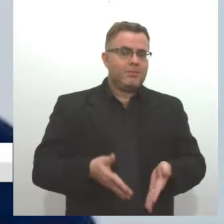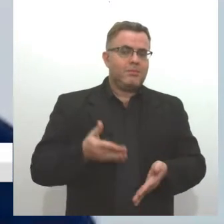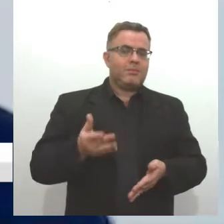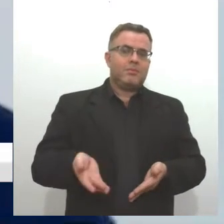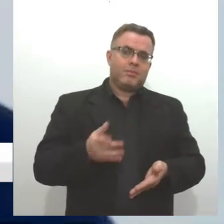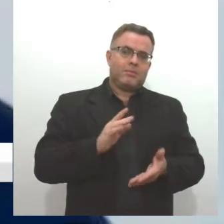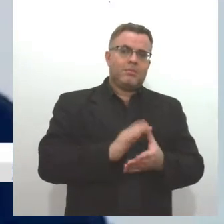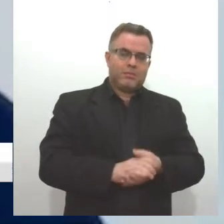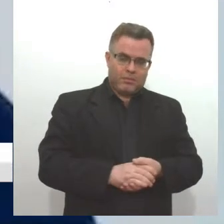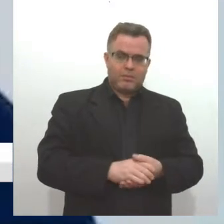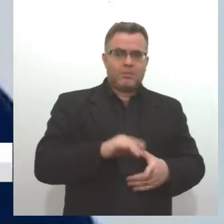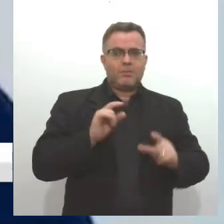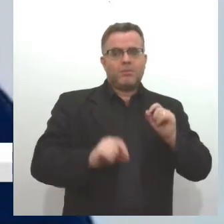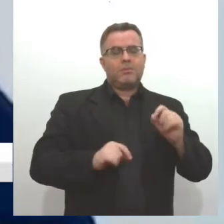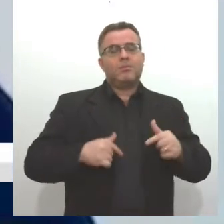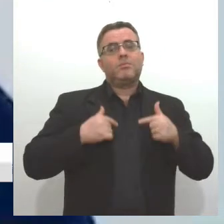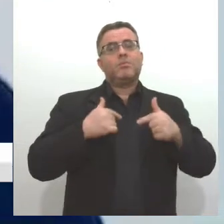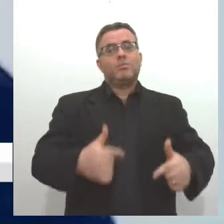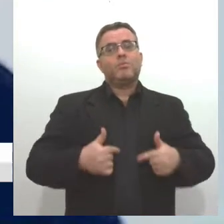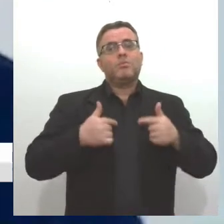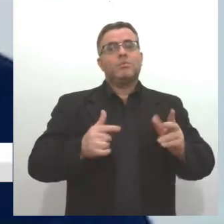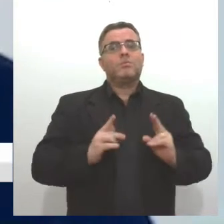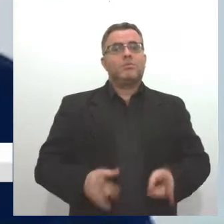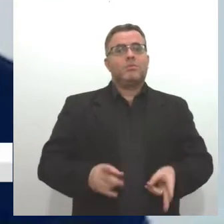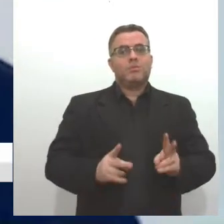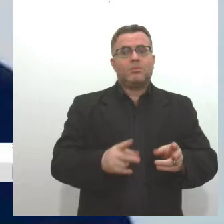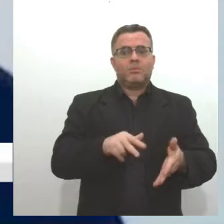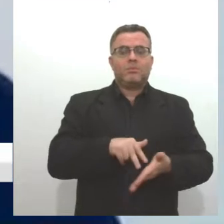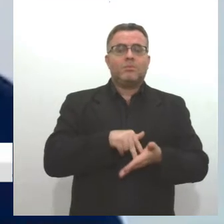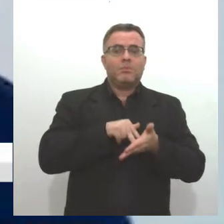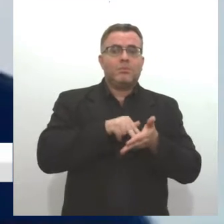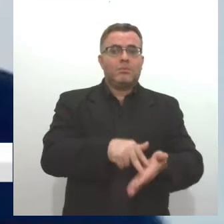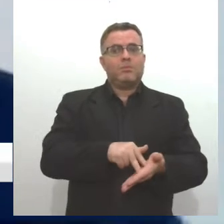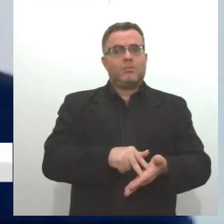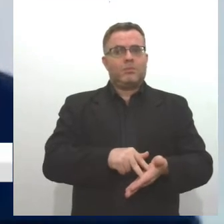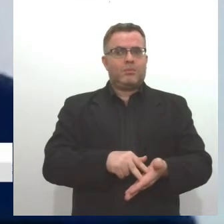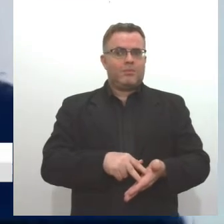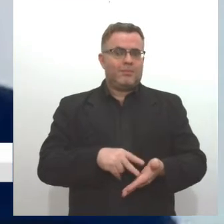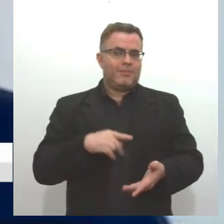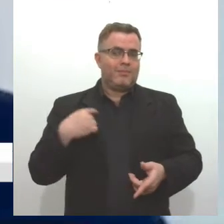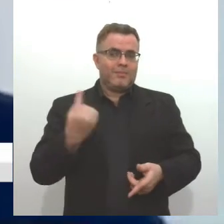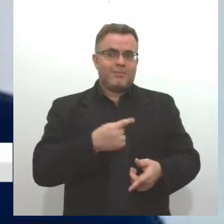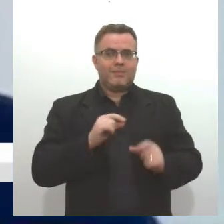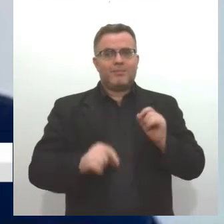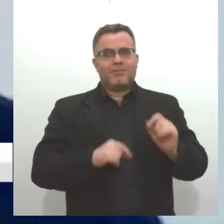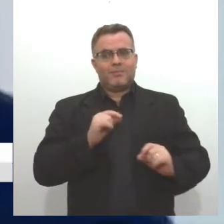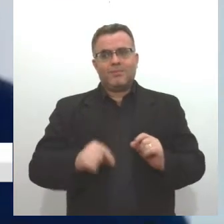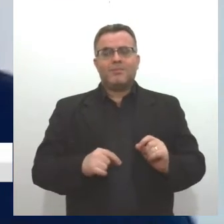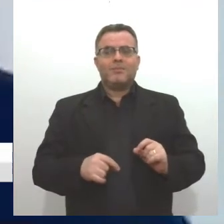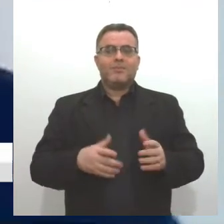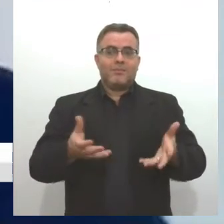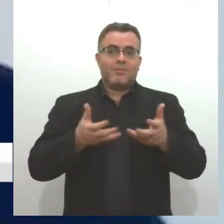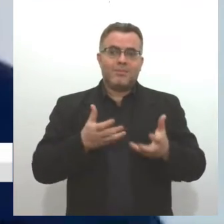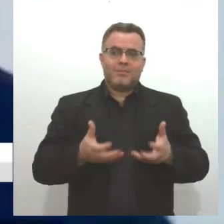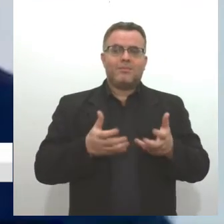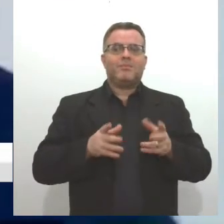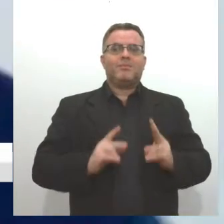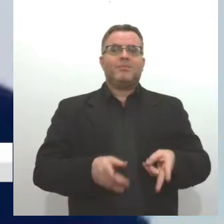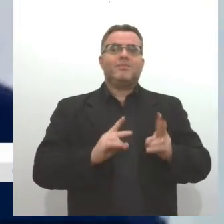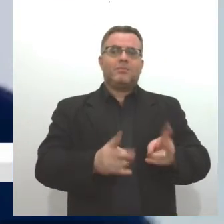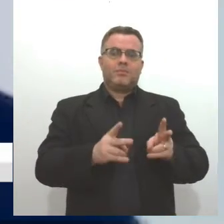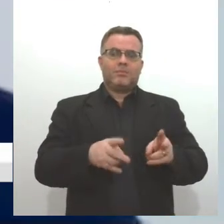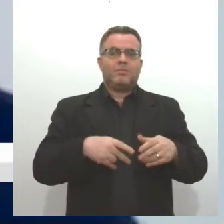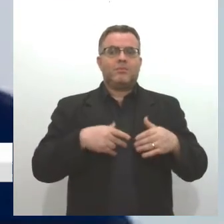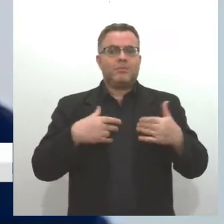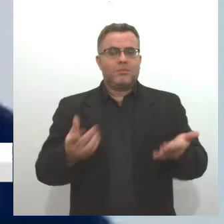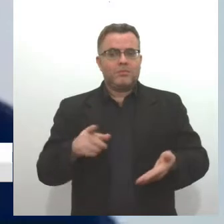né, que foi uma luta para conseguir segurar uma política pública e que veio se definhando e que a